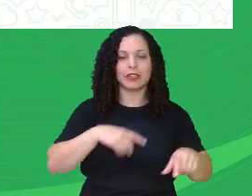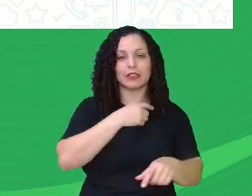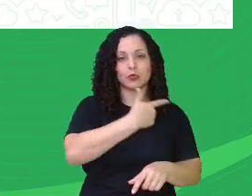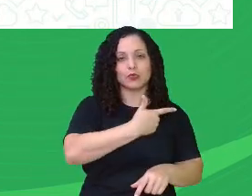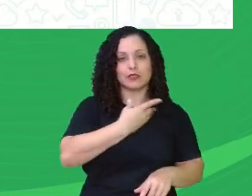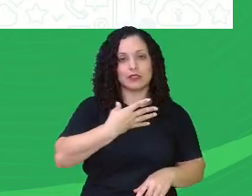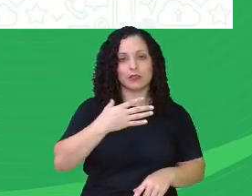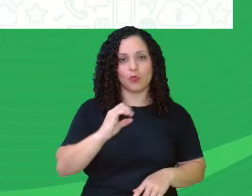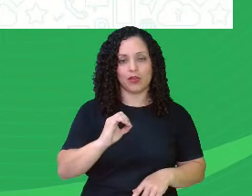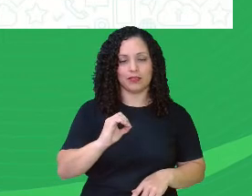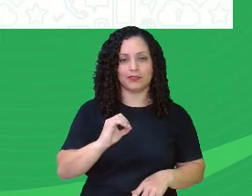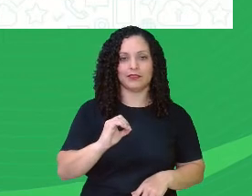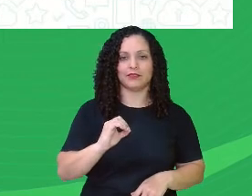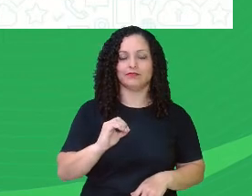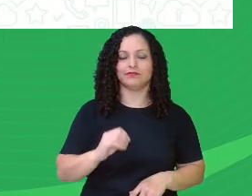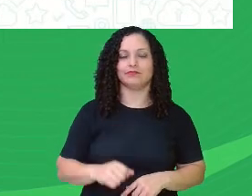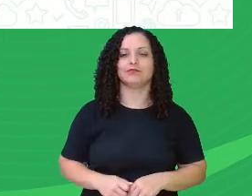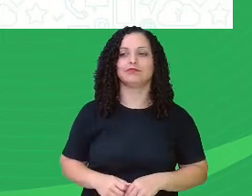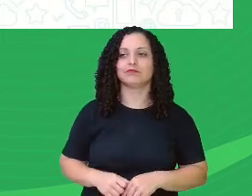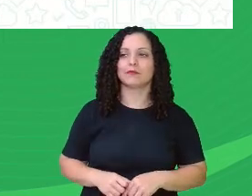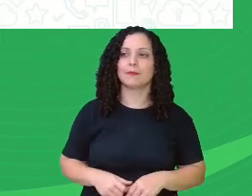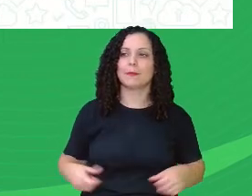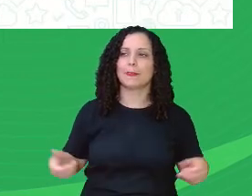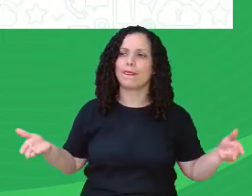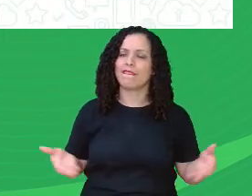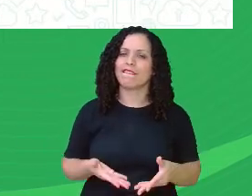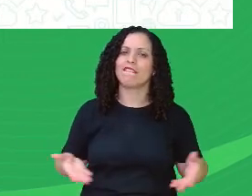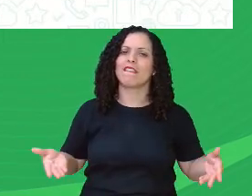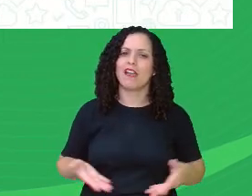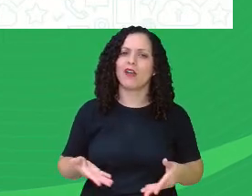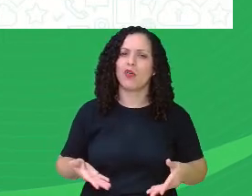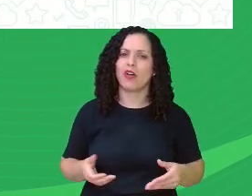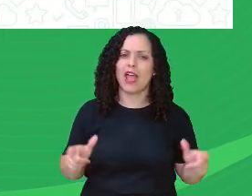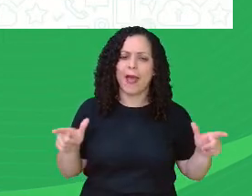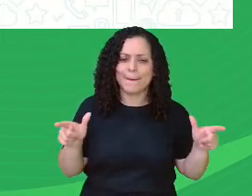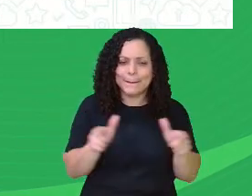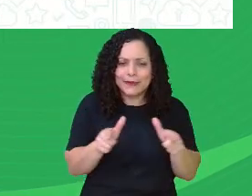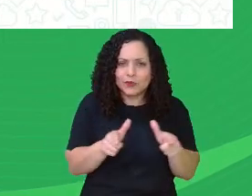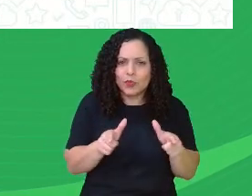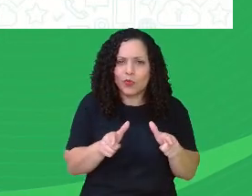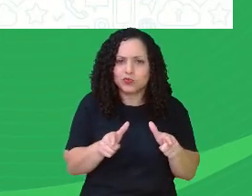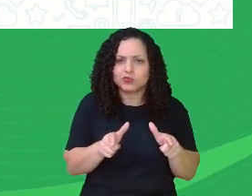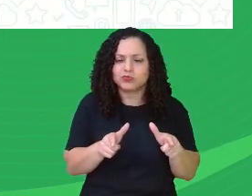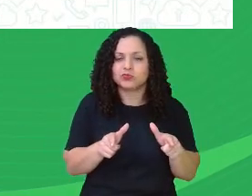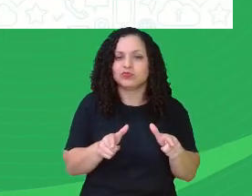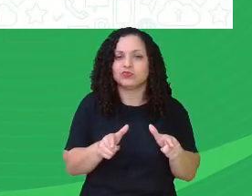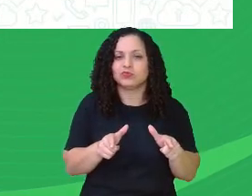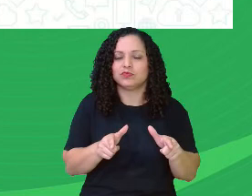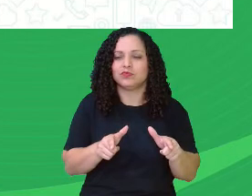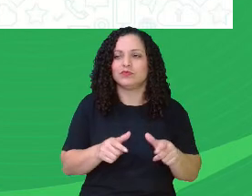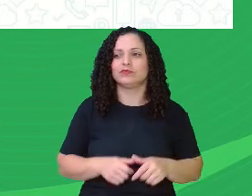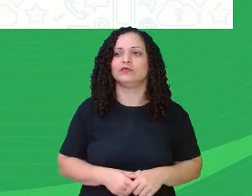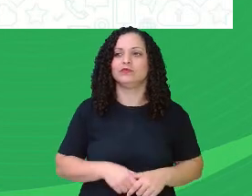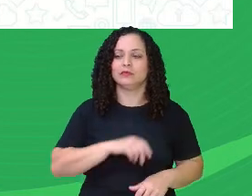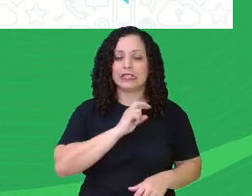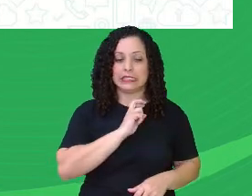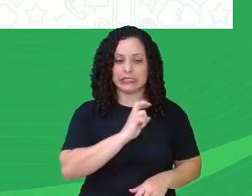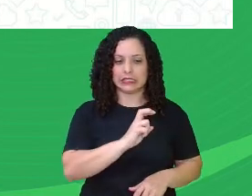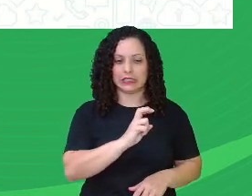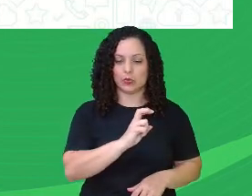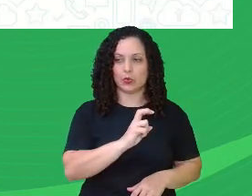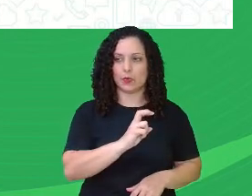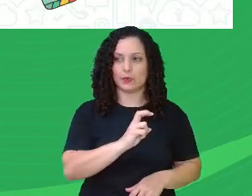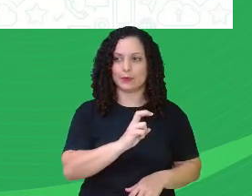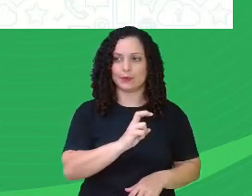centímetros cúbicos, tá bom? E aí, Ricardinho, e é o volume da caixinha menor? Vai ser 5, não é? A gente vai pegar